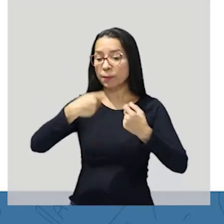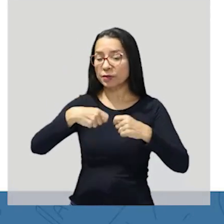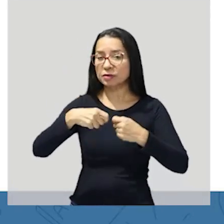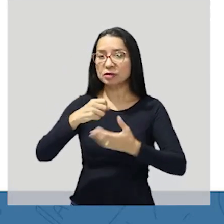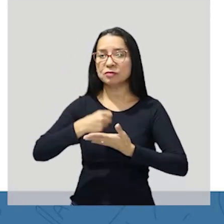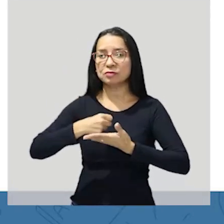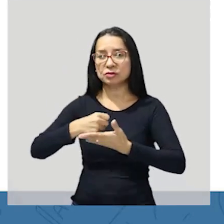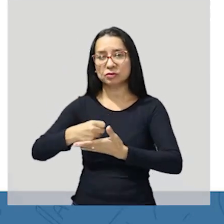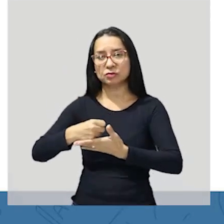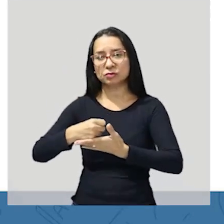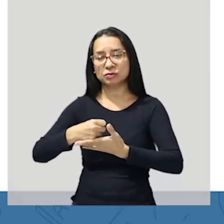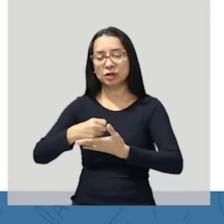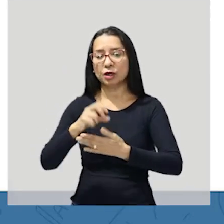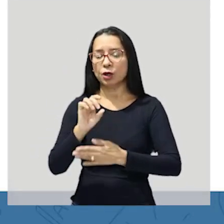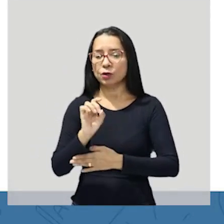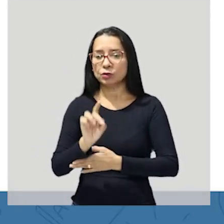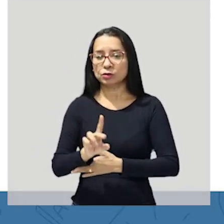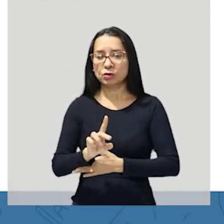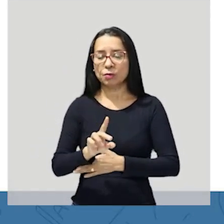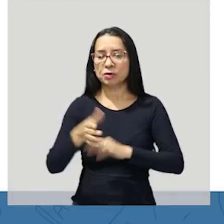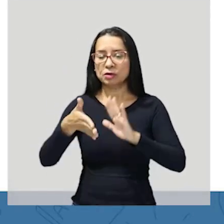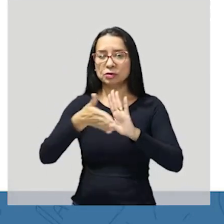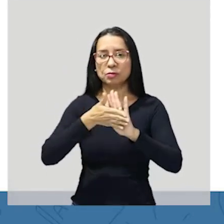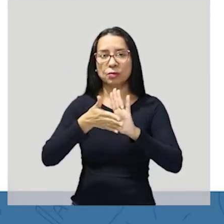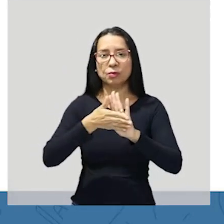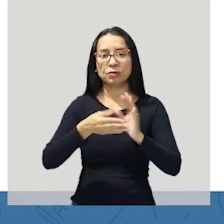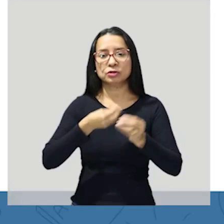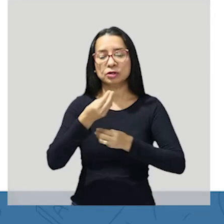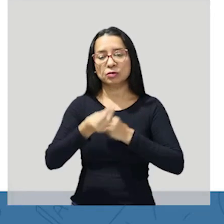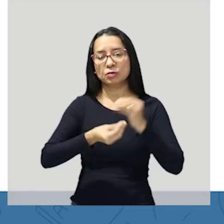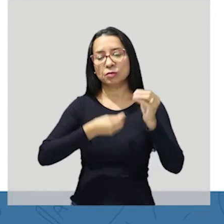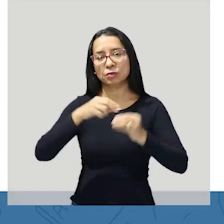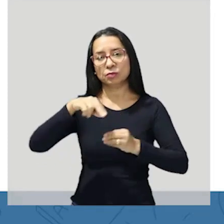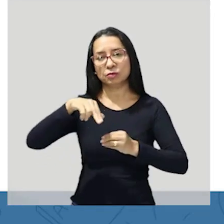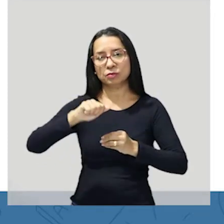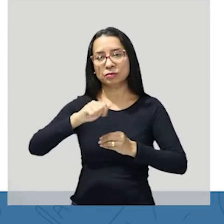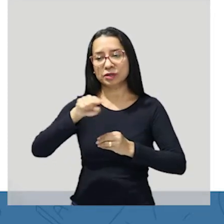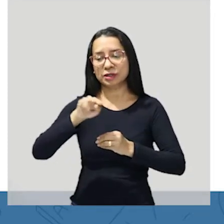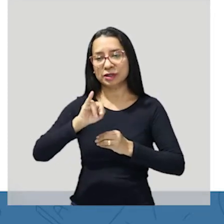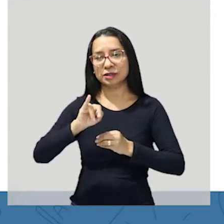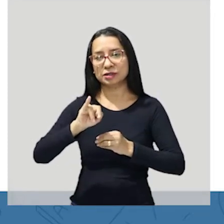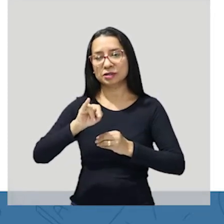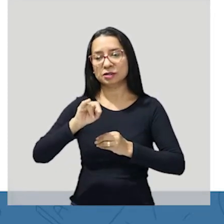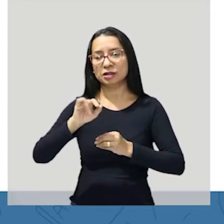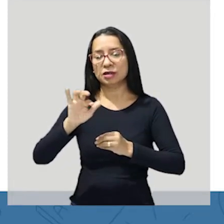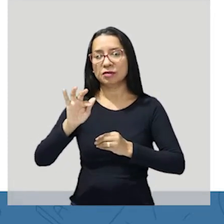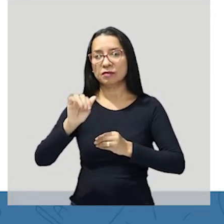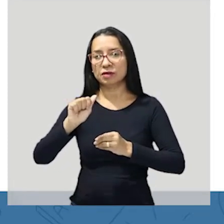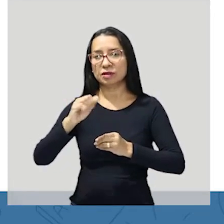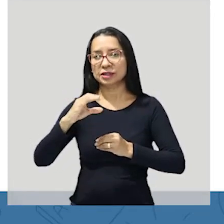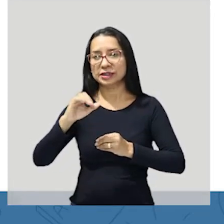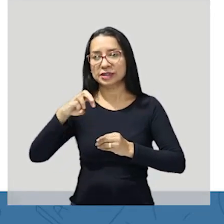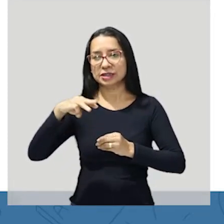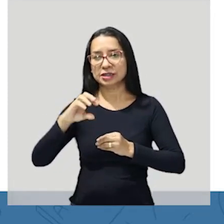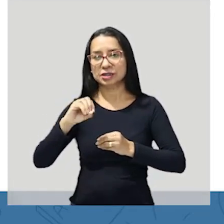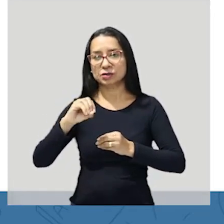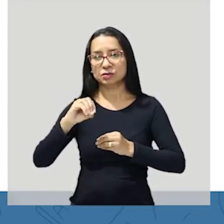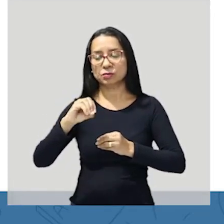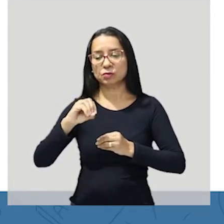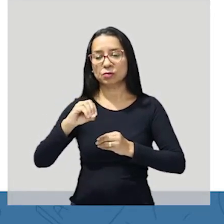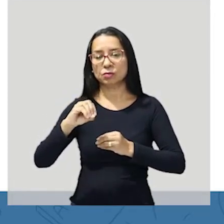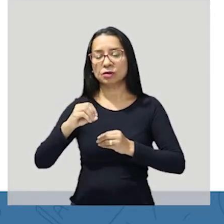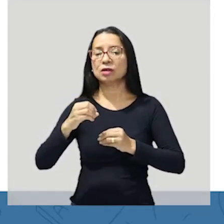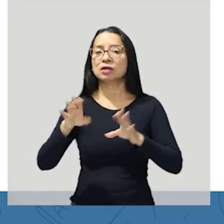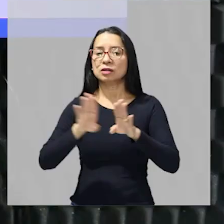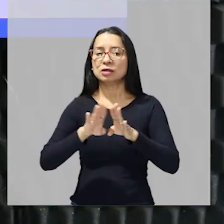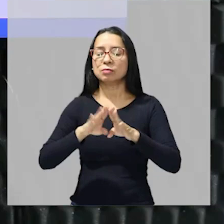por conta de propostas como a do nazifascismo, mas por conta, evidentemente, também de outros